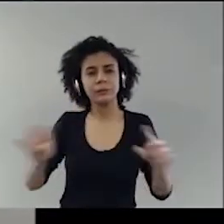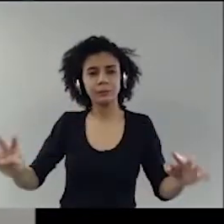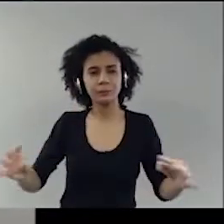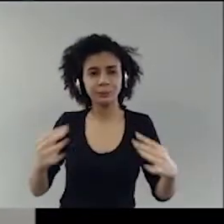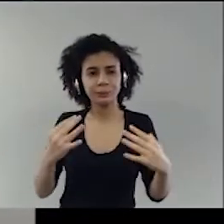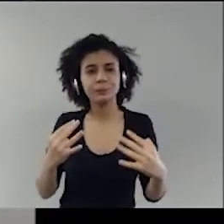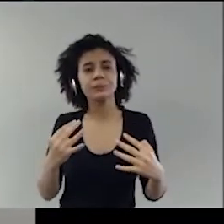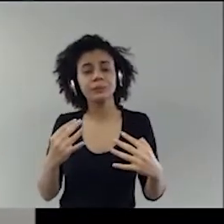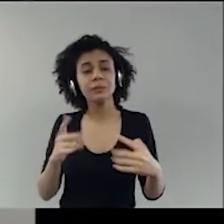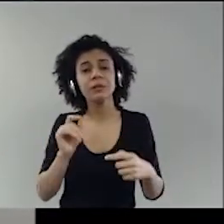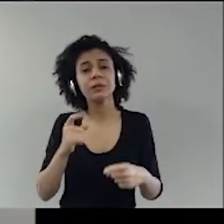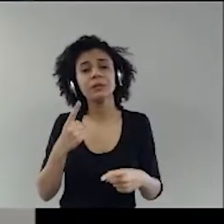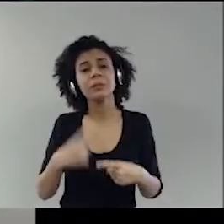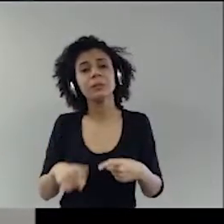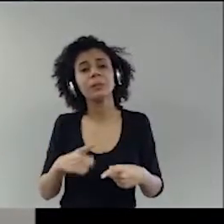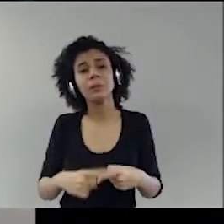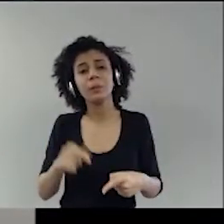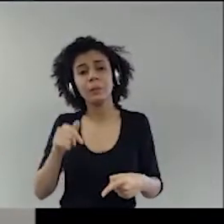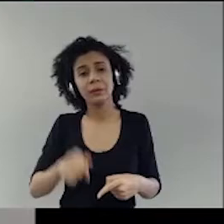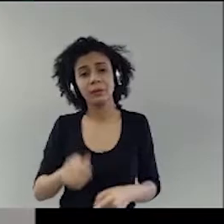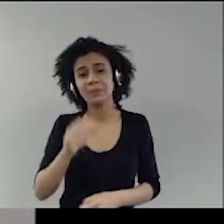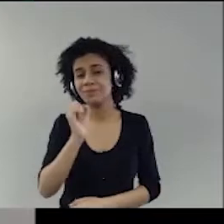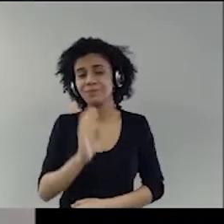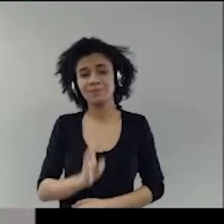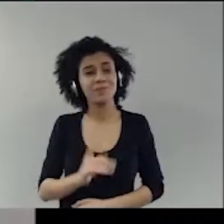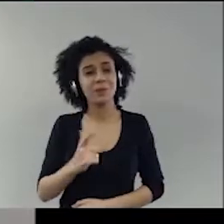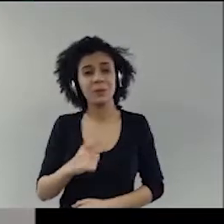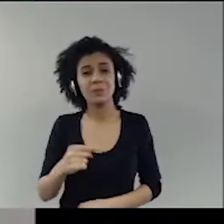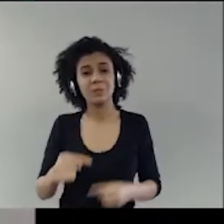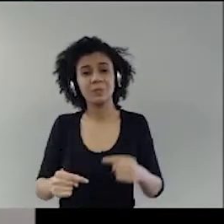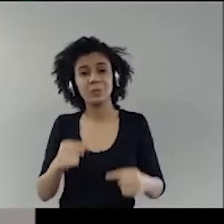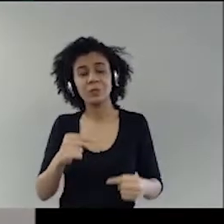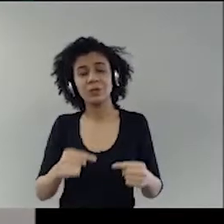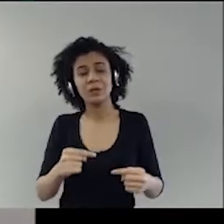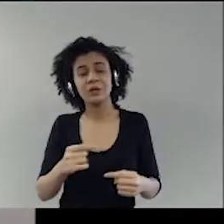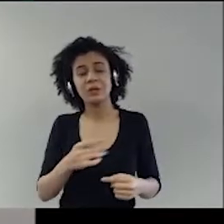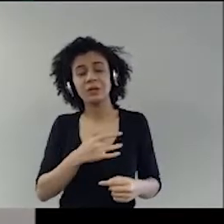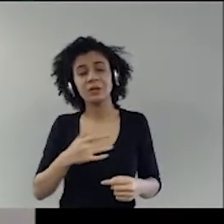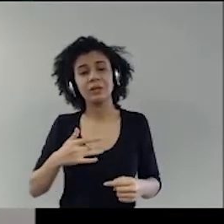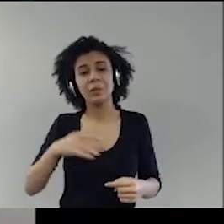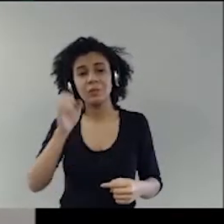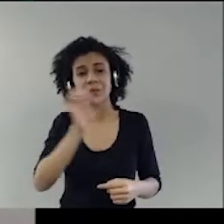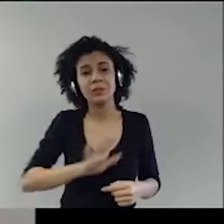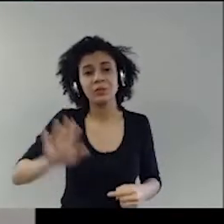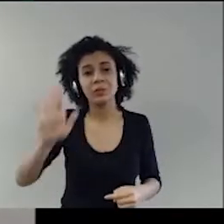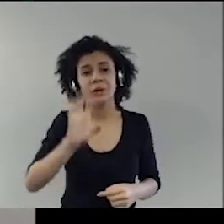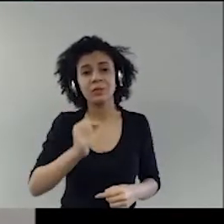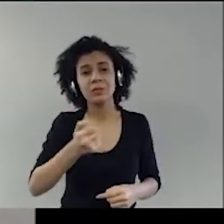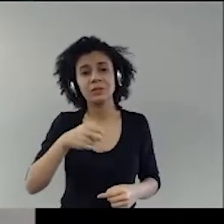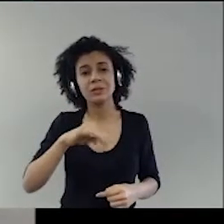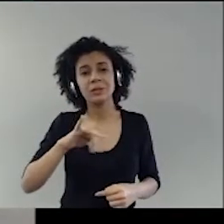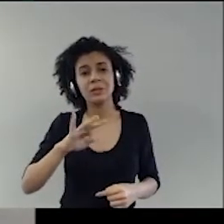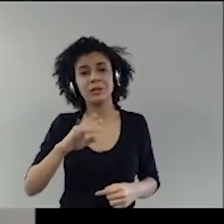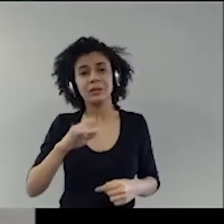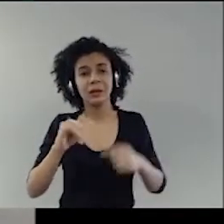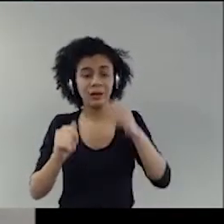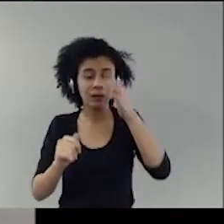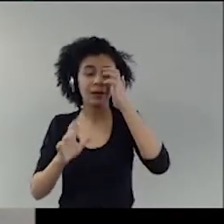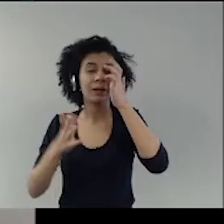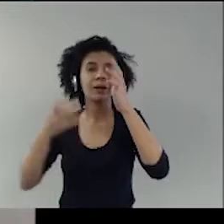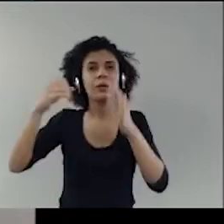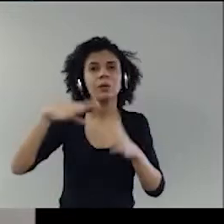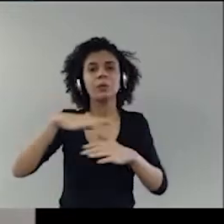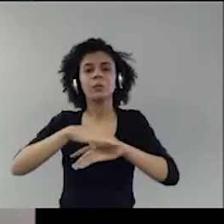aqui, é que no Brasil não há uma política sanitária nacional. Então, o que nós vimos